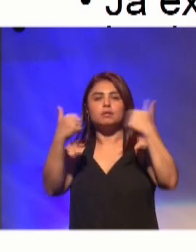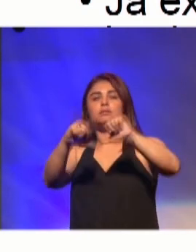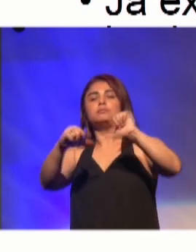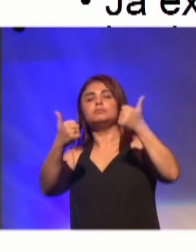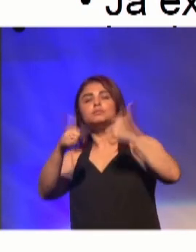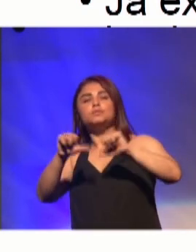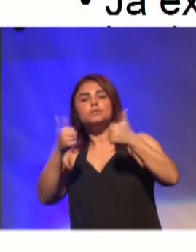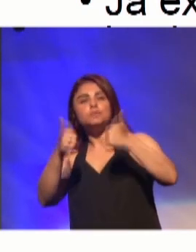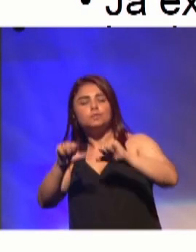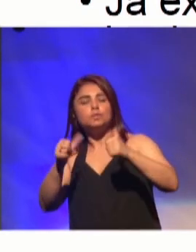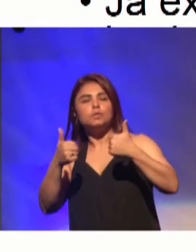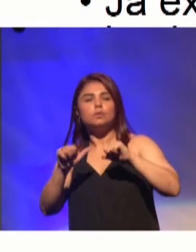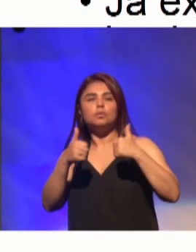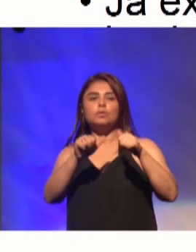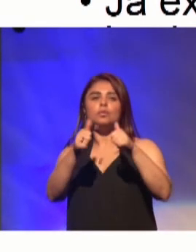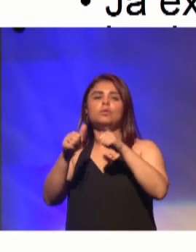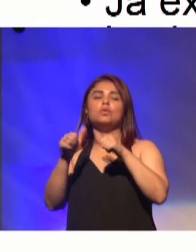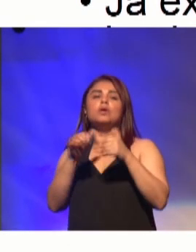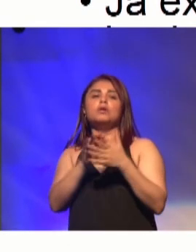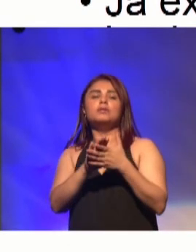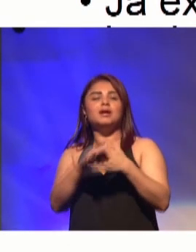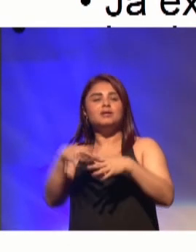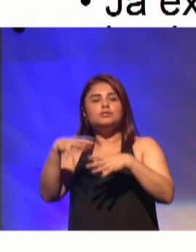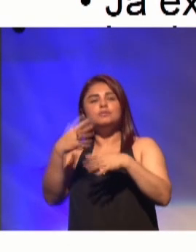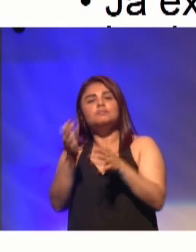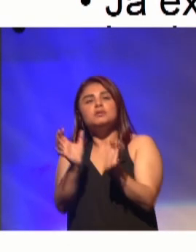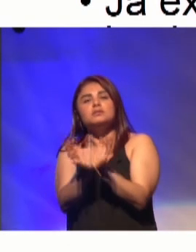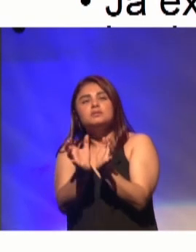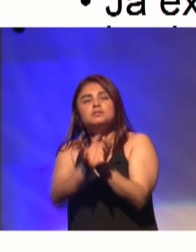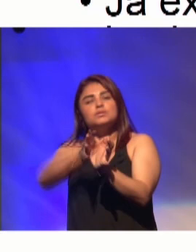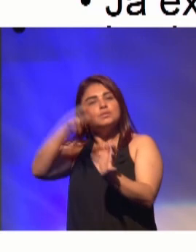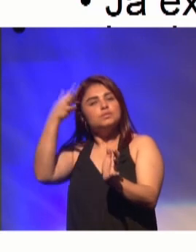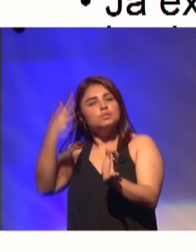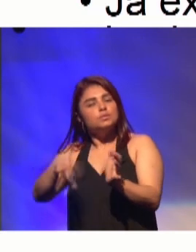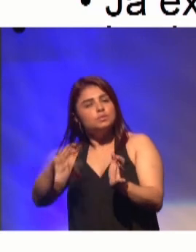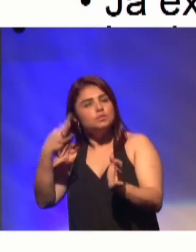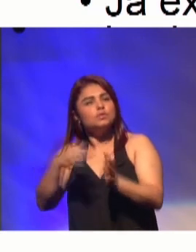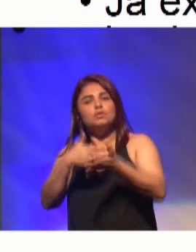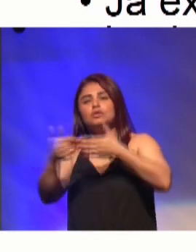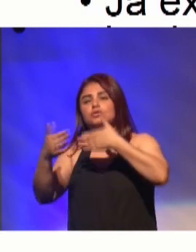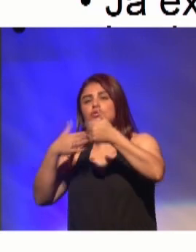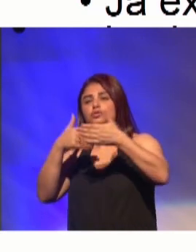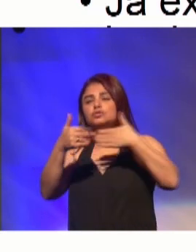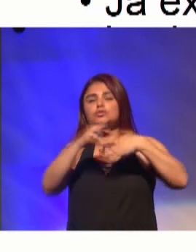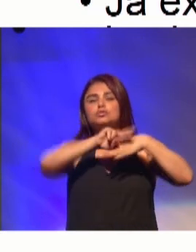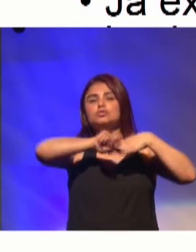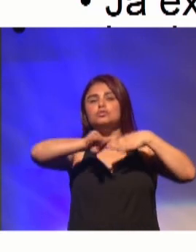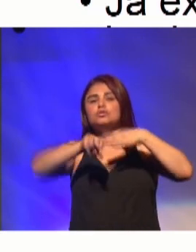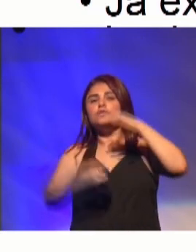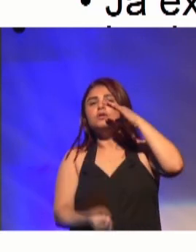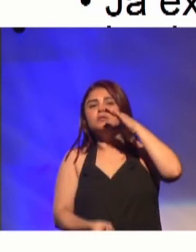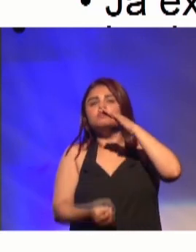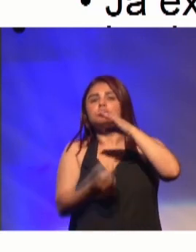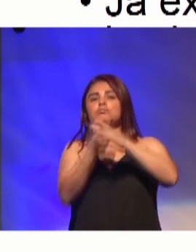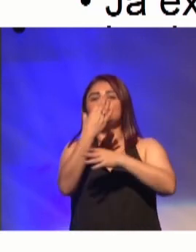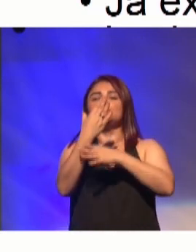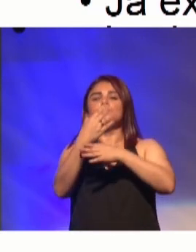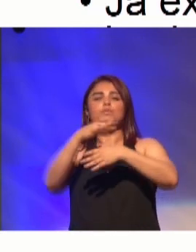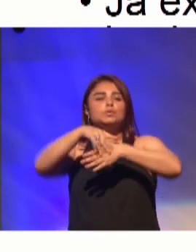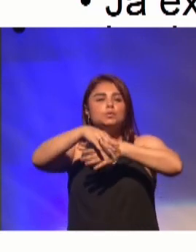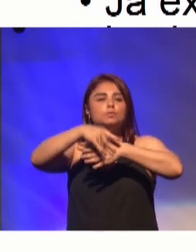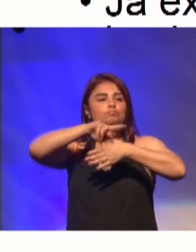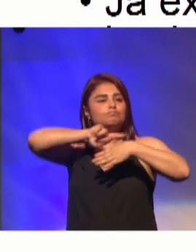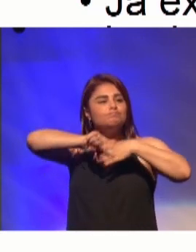qualidade para situações dolorosas advindas de diferentes origens, diferentes patologias, diferentes